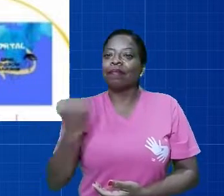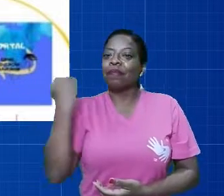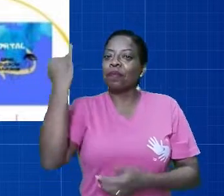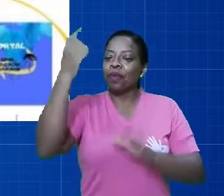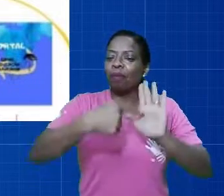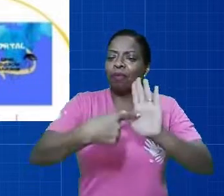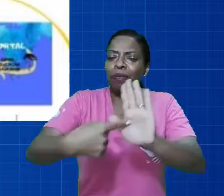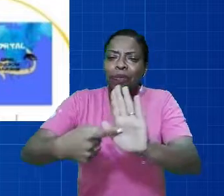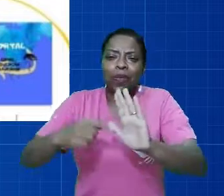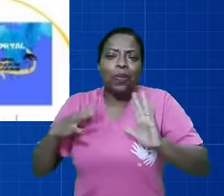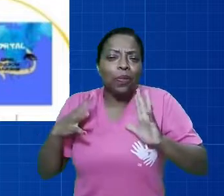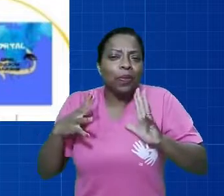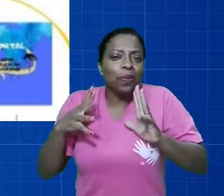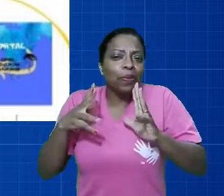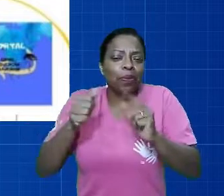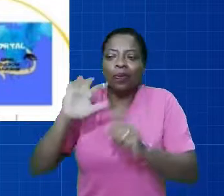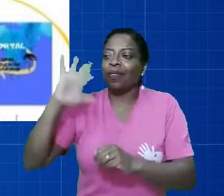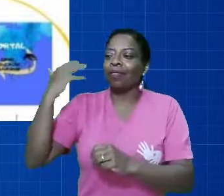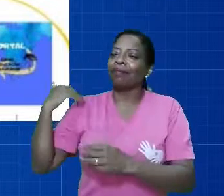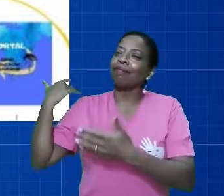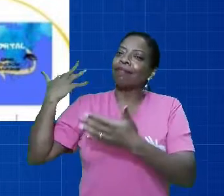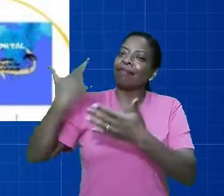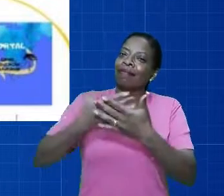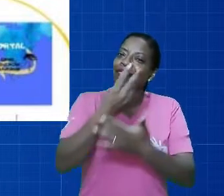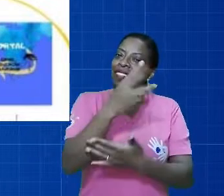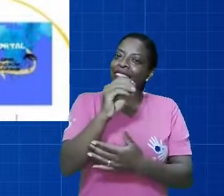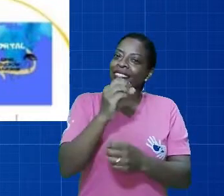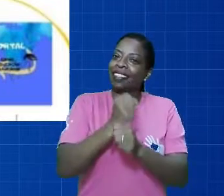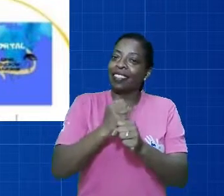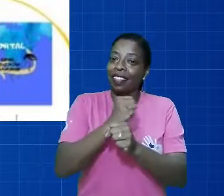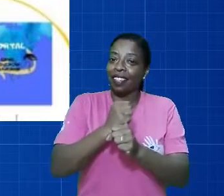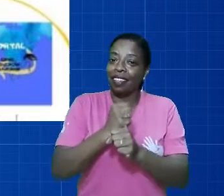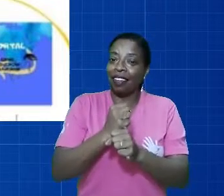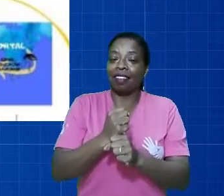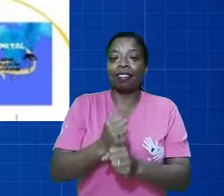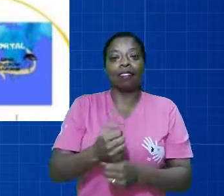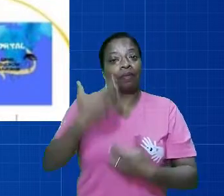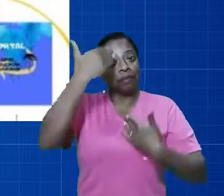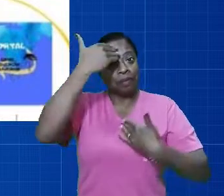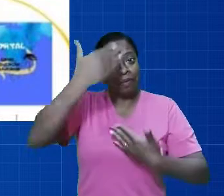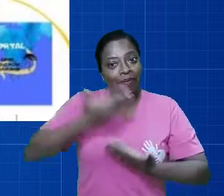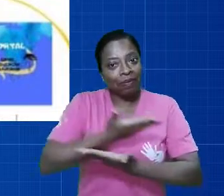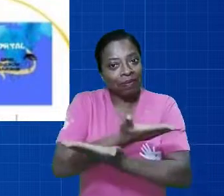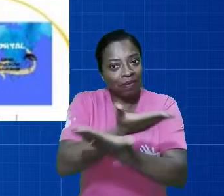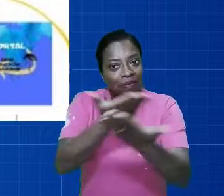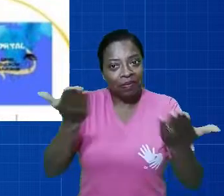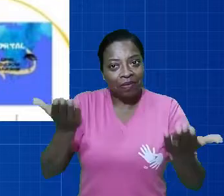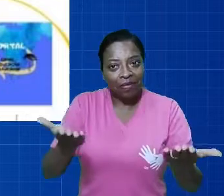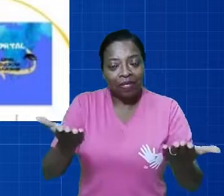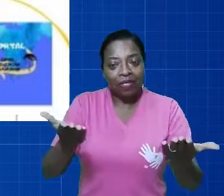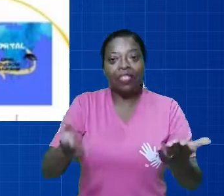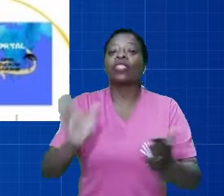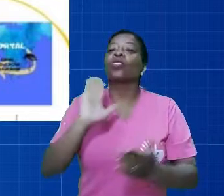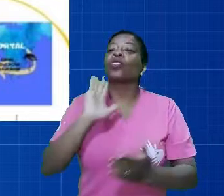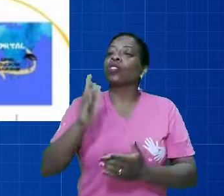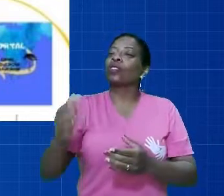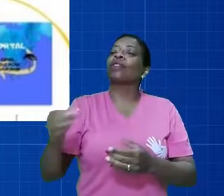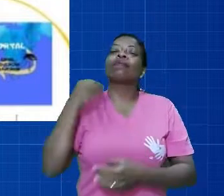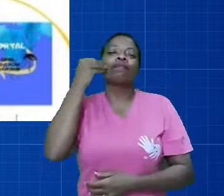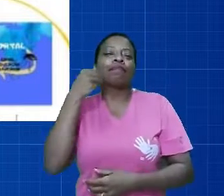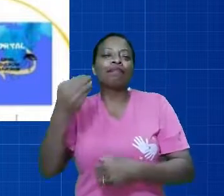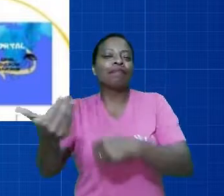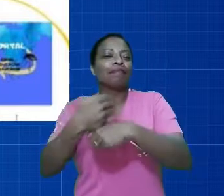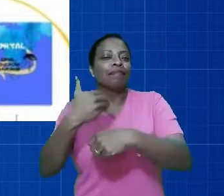relatar tudo o que aconteceu nesses 30 anos. Desde já, agradecemos a todos aqueles que contribuíram com suas